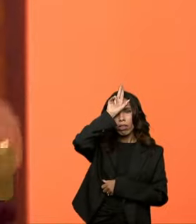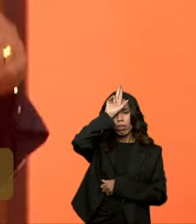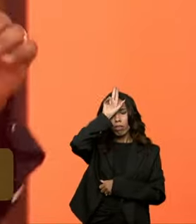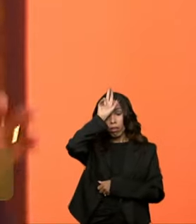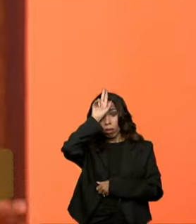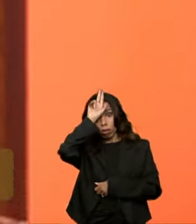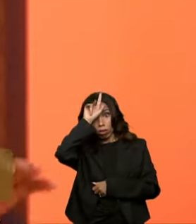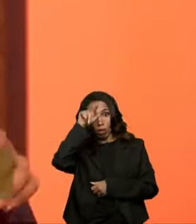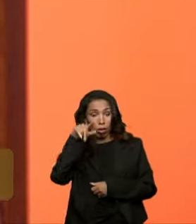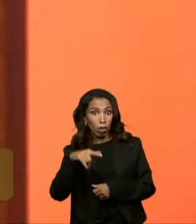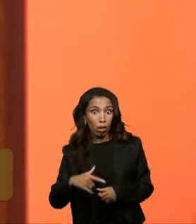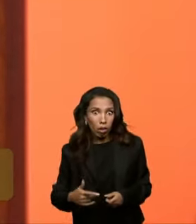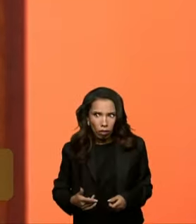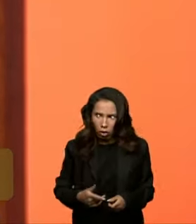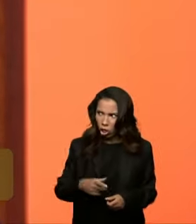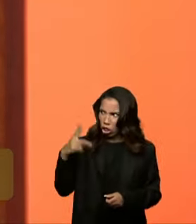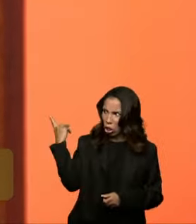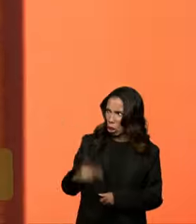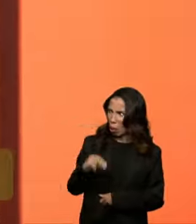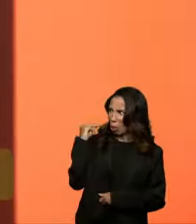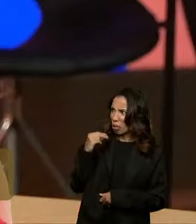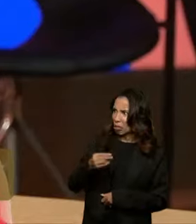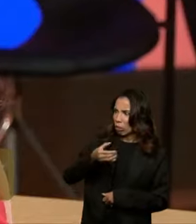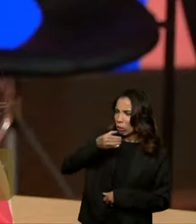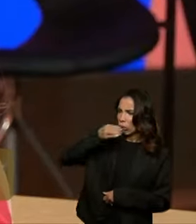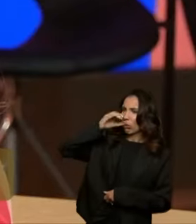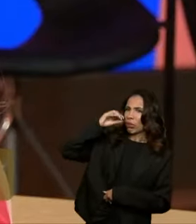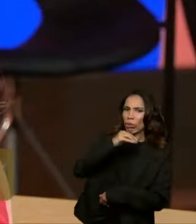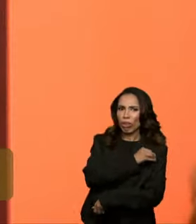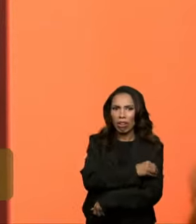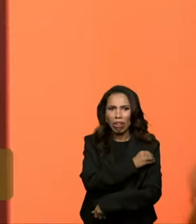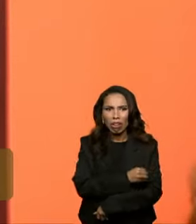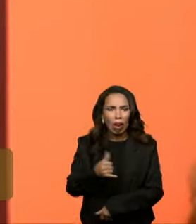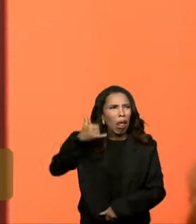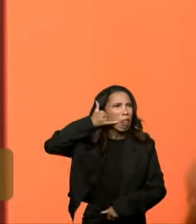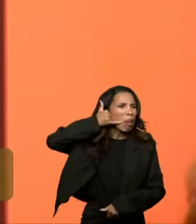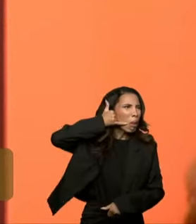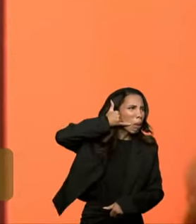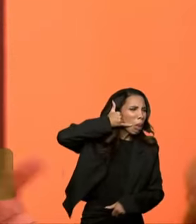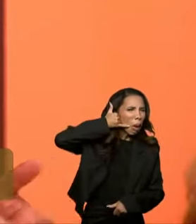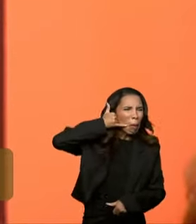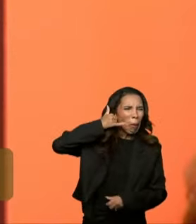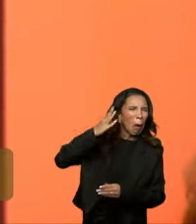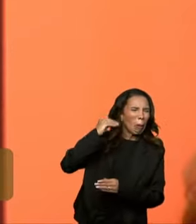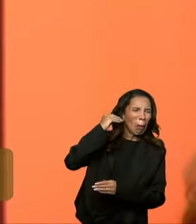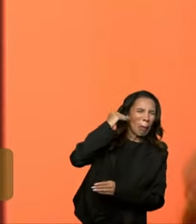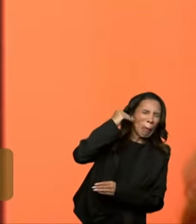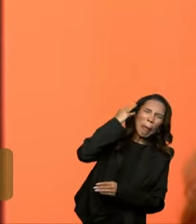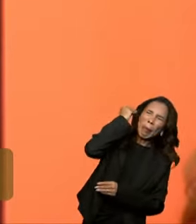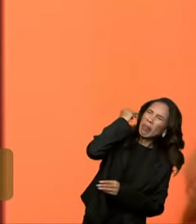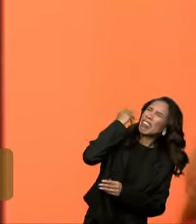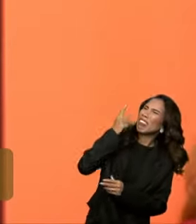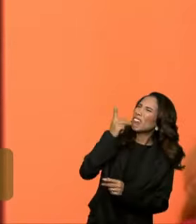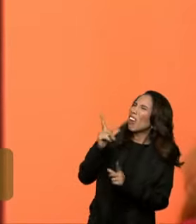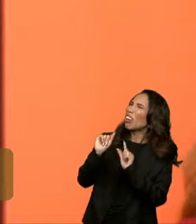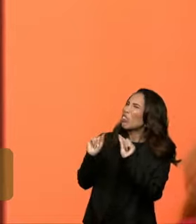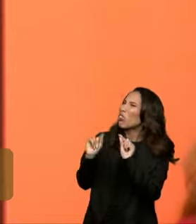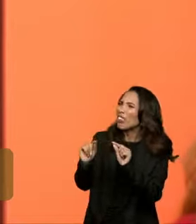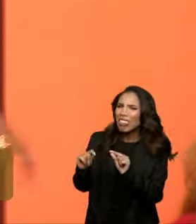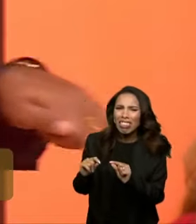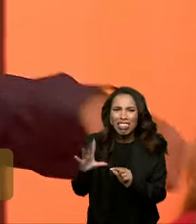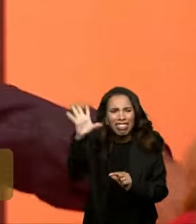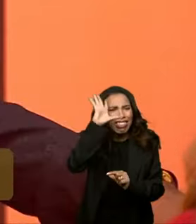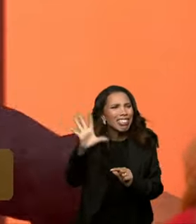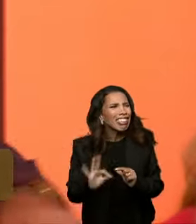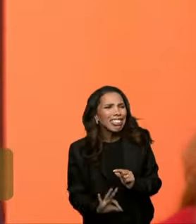é, pô, negócio aí, pá. Aí o telefone tocou, a mulher. Aí eu falei, pô, ela tá falando a pampa aqui, minha comadre não tá